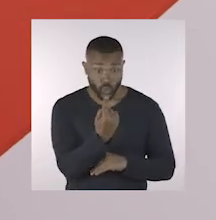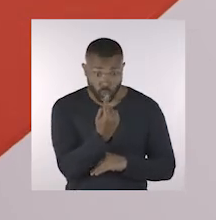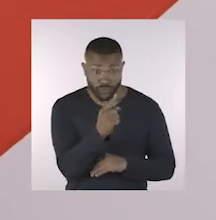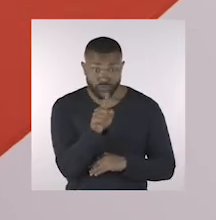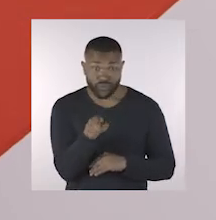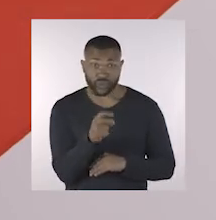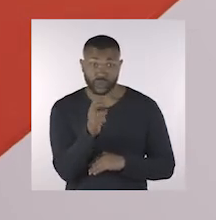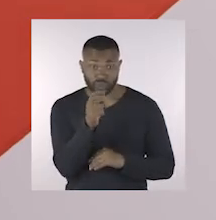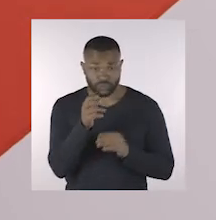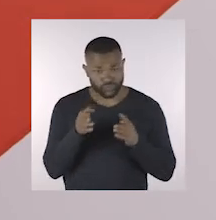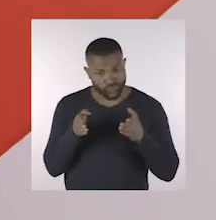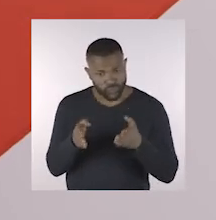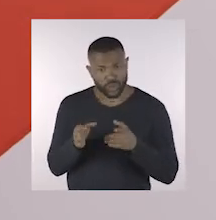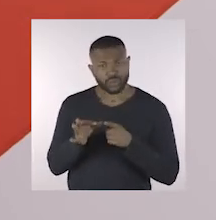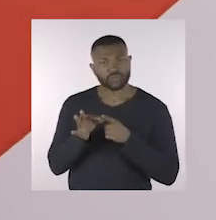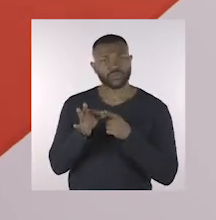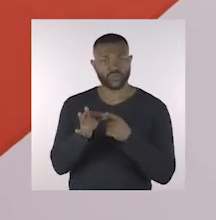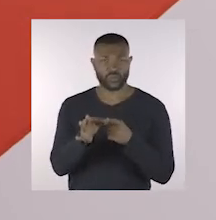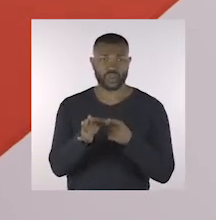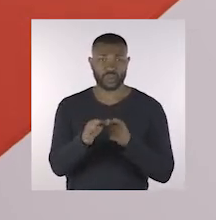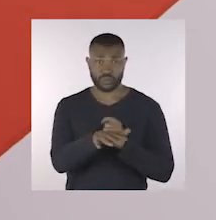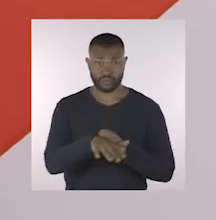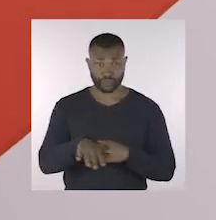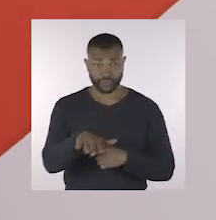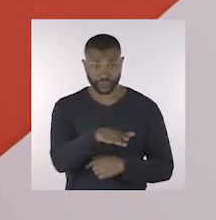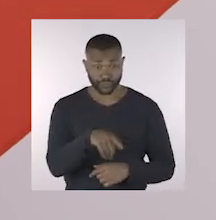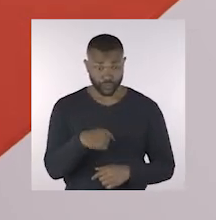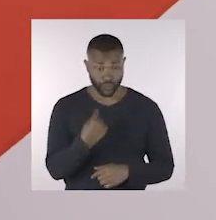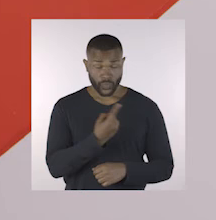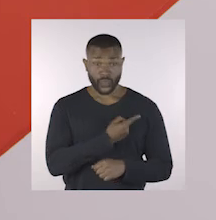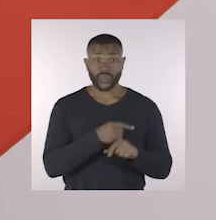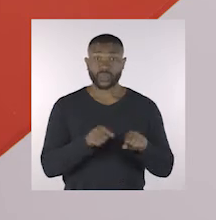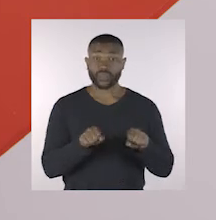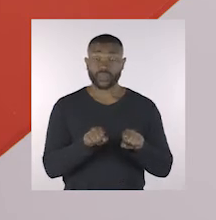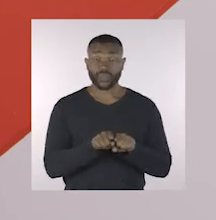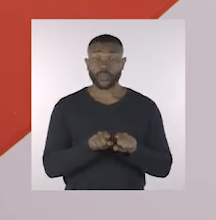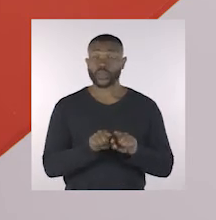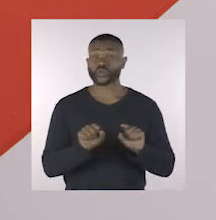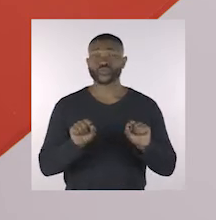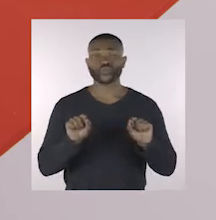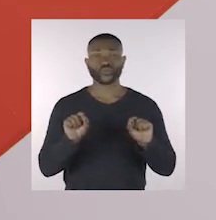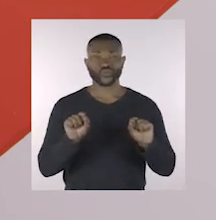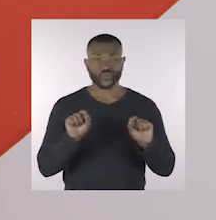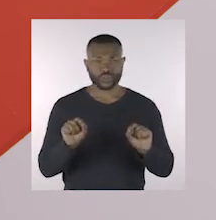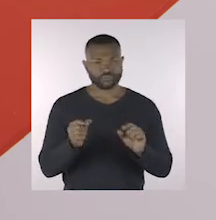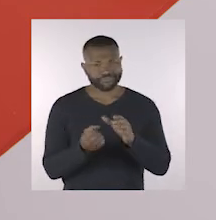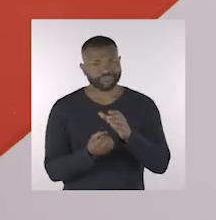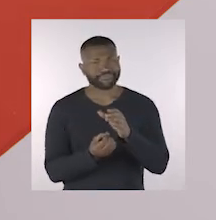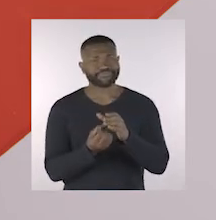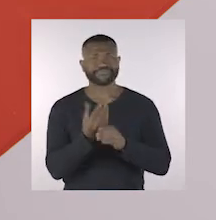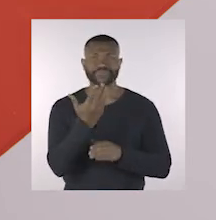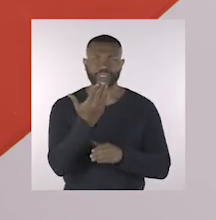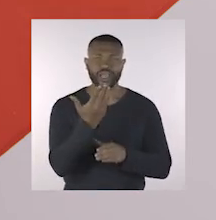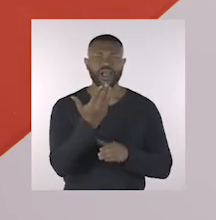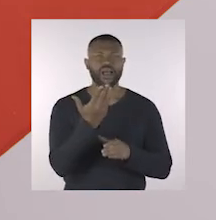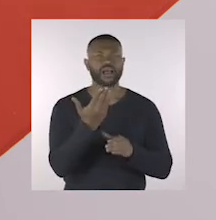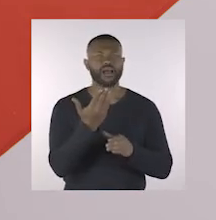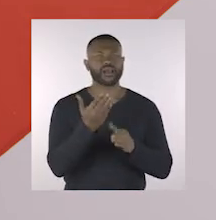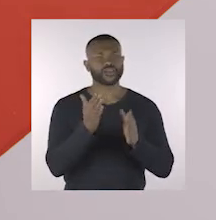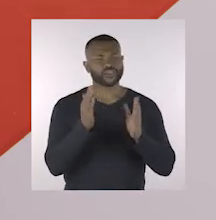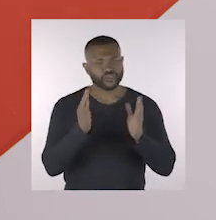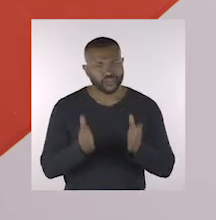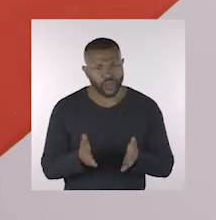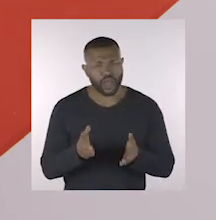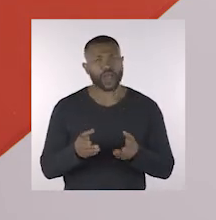e-mail por cento é vai ser ensinado na periferia para nós além da criação